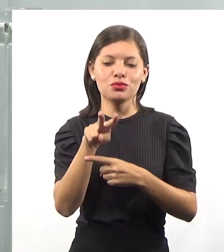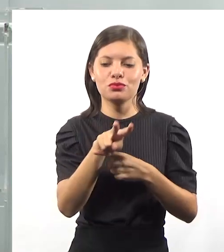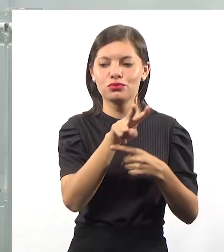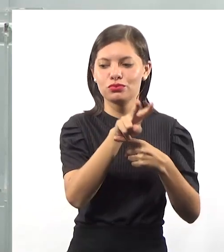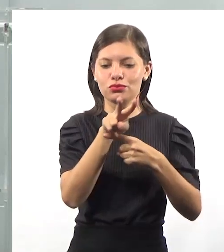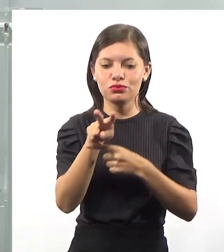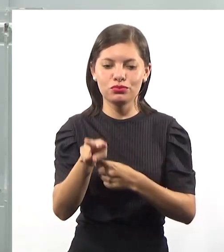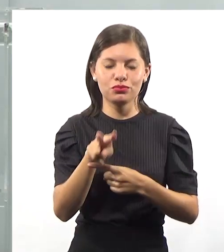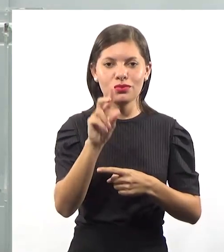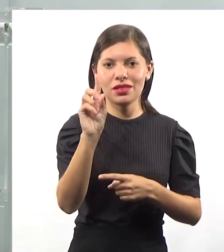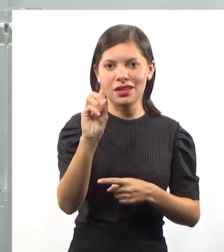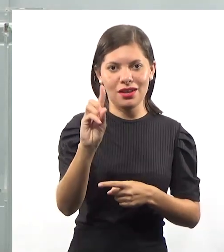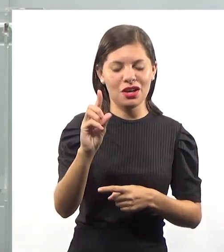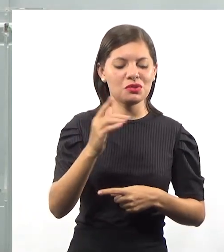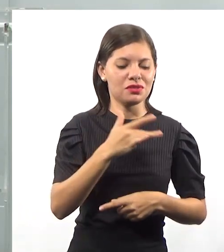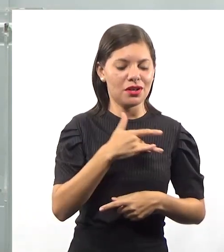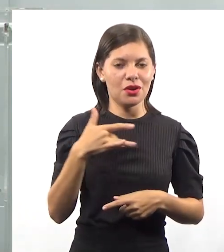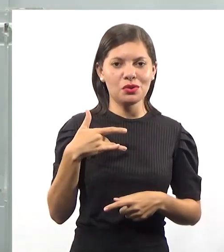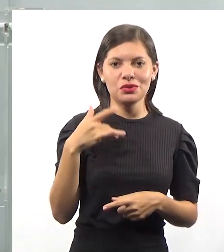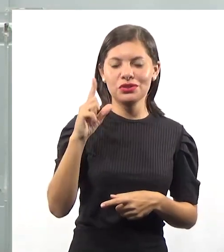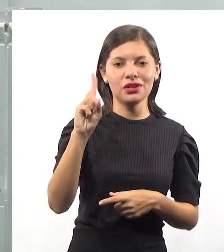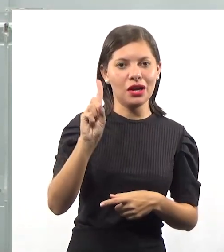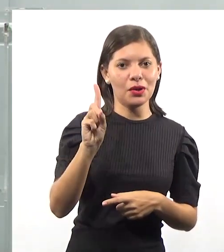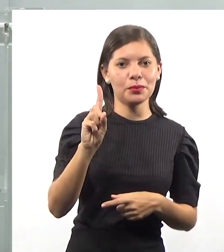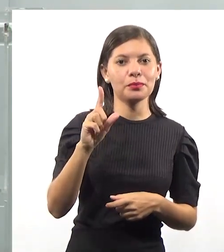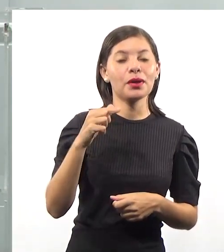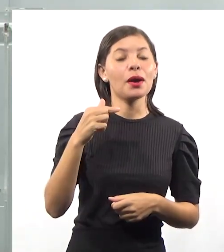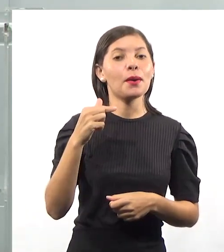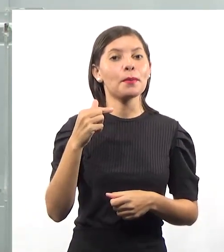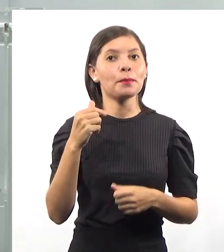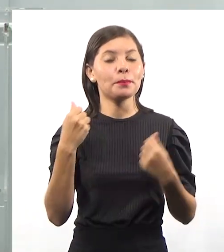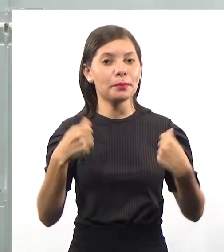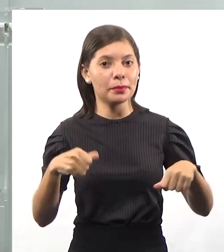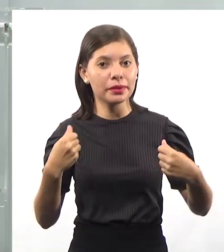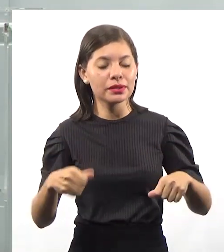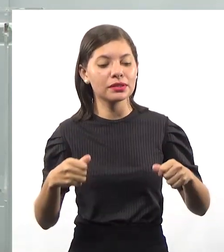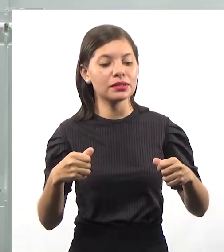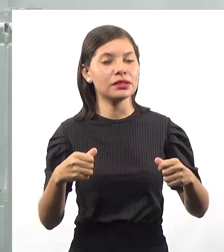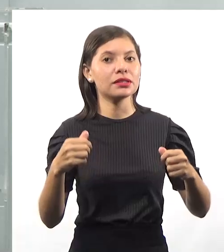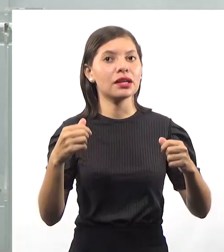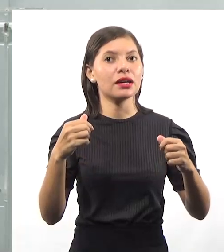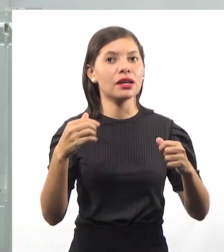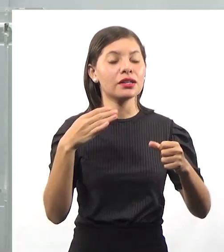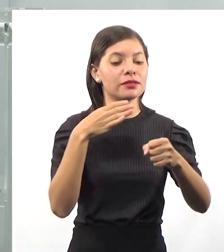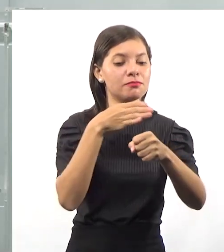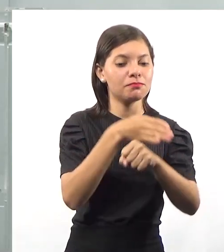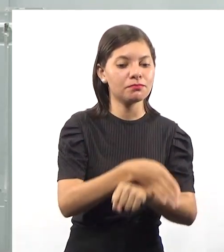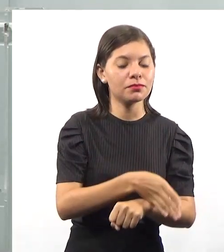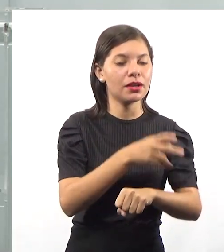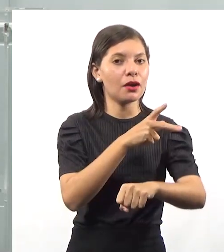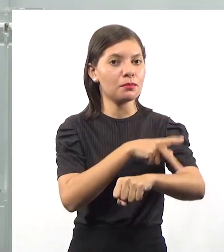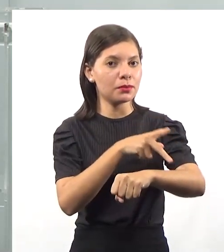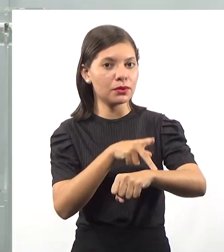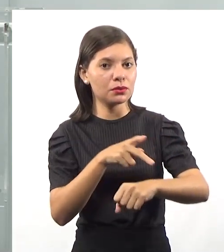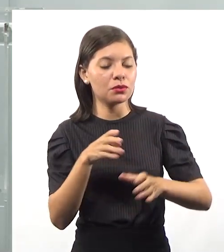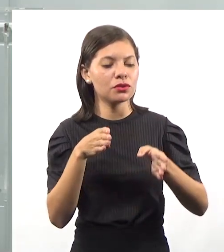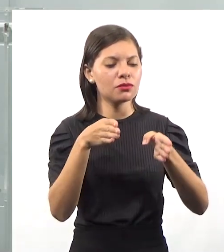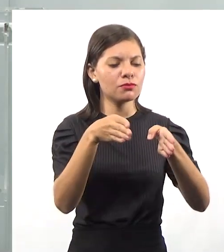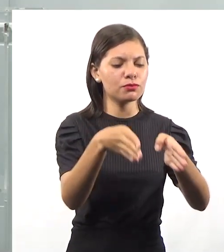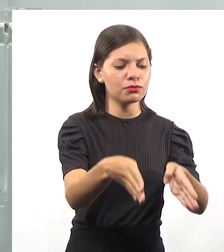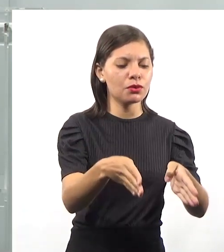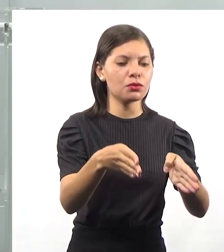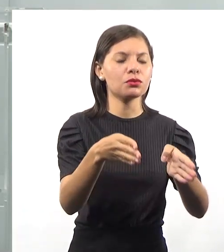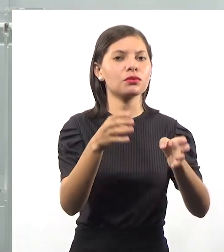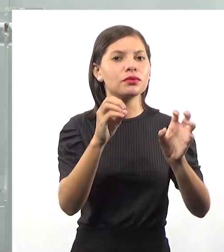saúde. Ela tem, com certeza, esse caráter educativo de intervenção pedagógica voltado para essas relações,